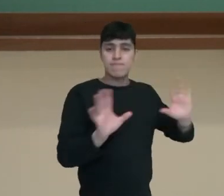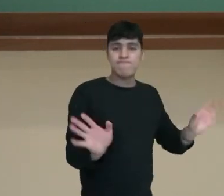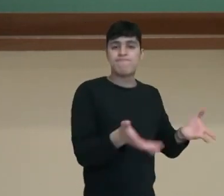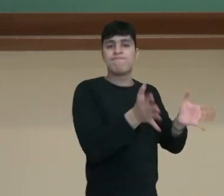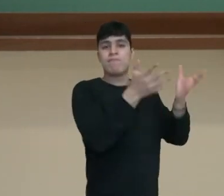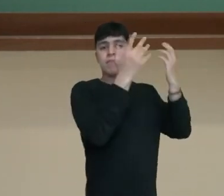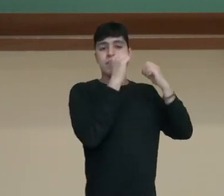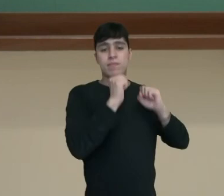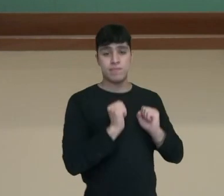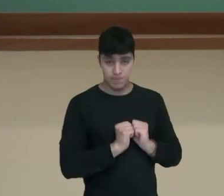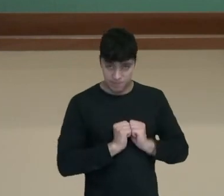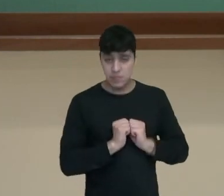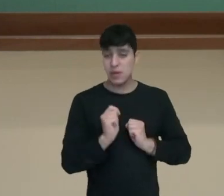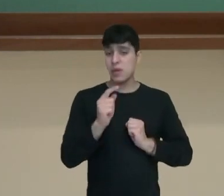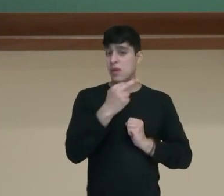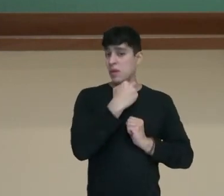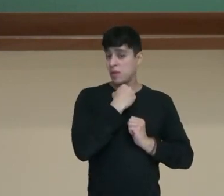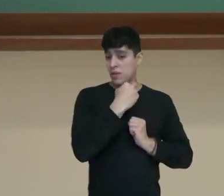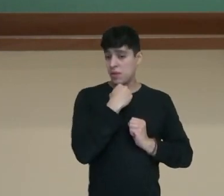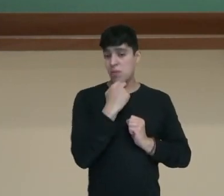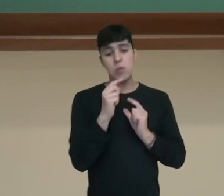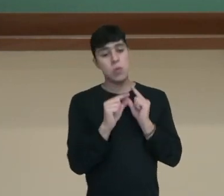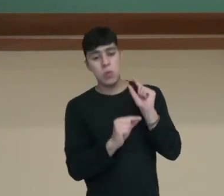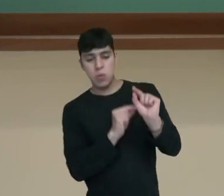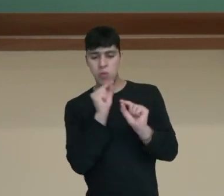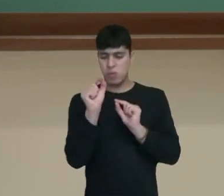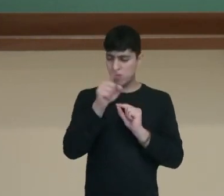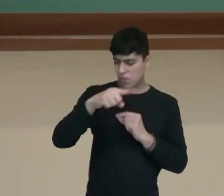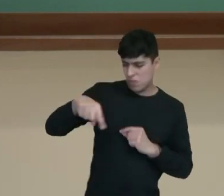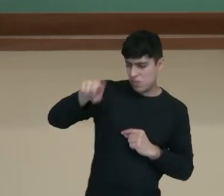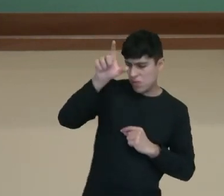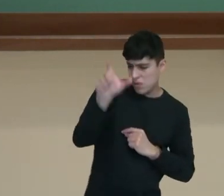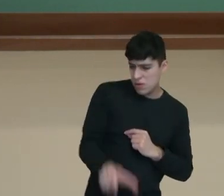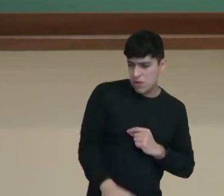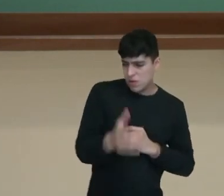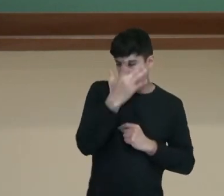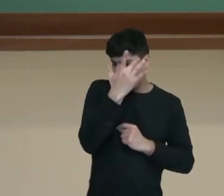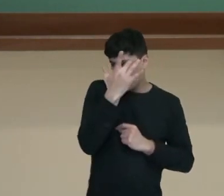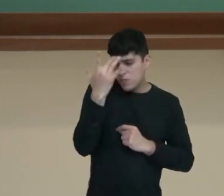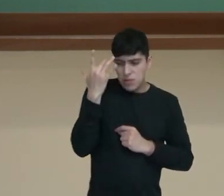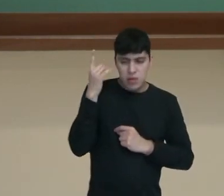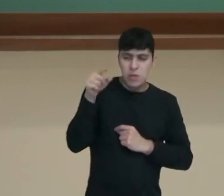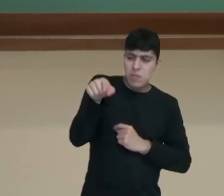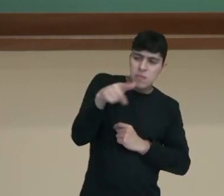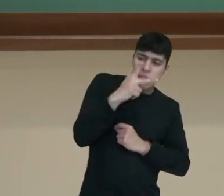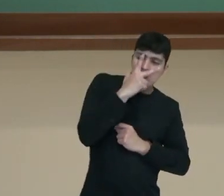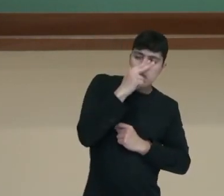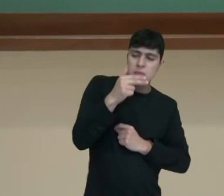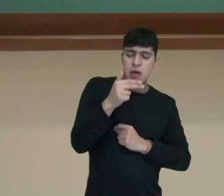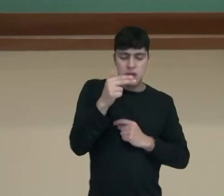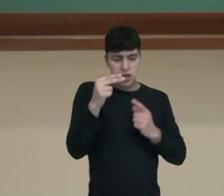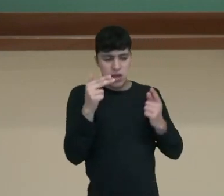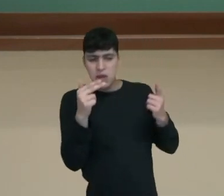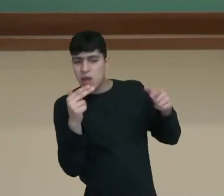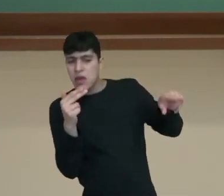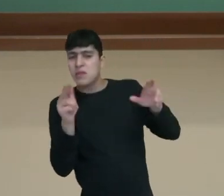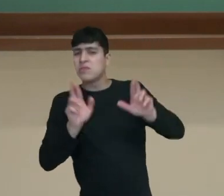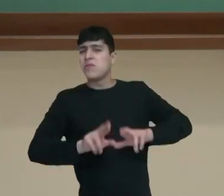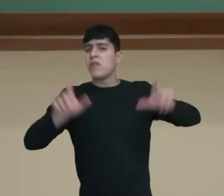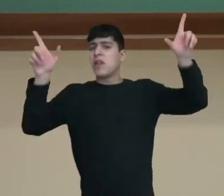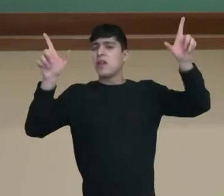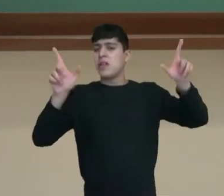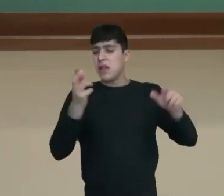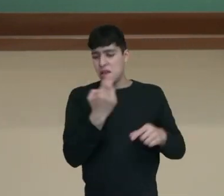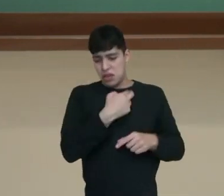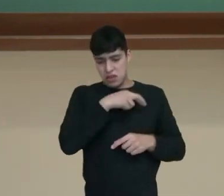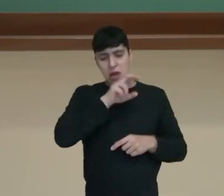sentido com que eu faça distinção entre cidadãos, entre pessoas, porque elas são de religiões diferentes. Então, quando a gente